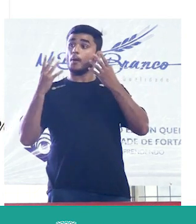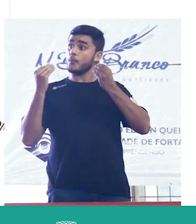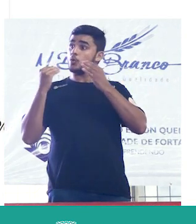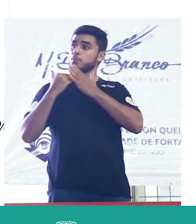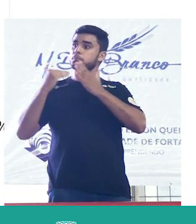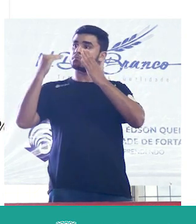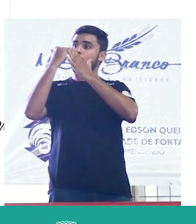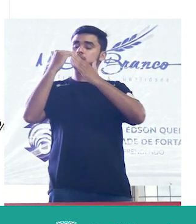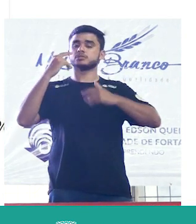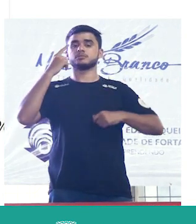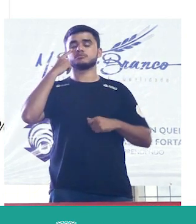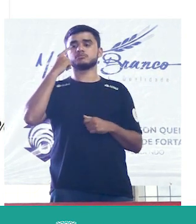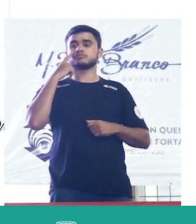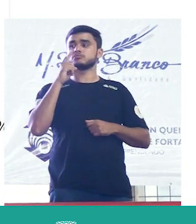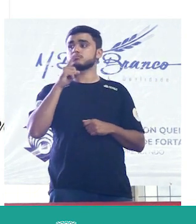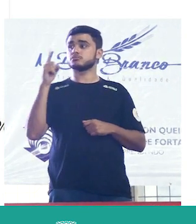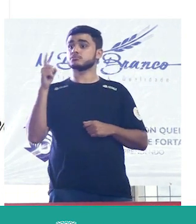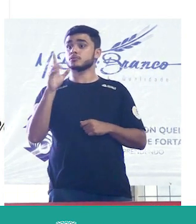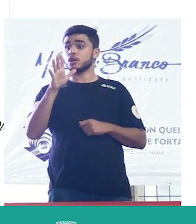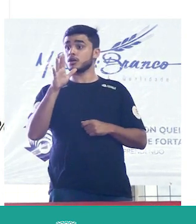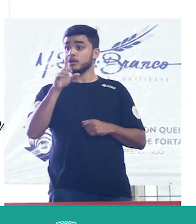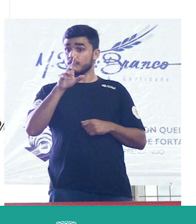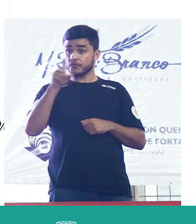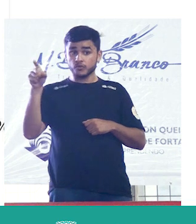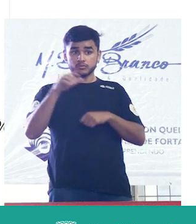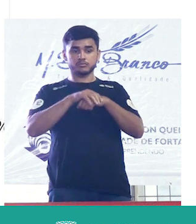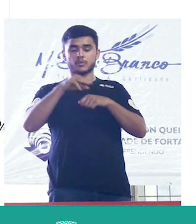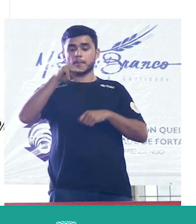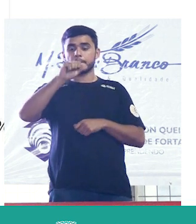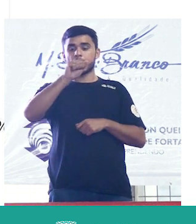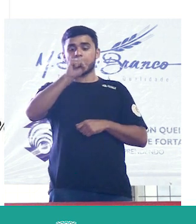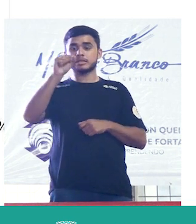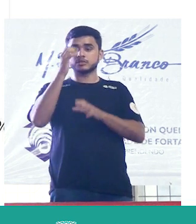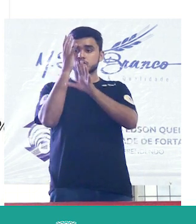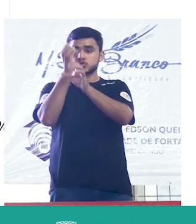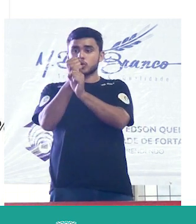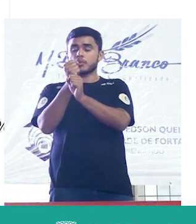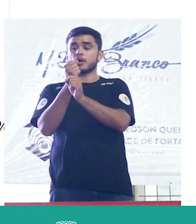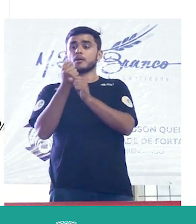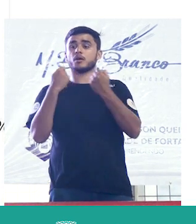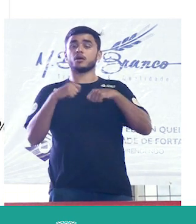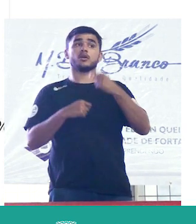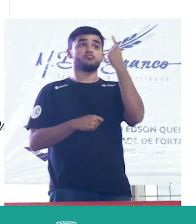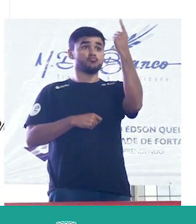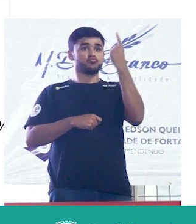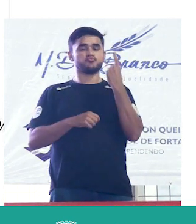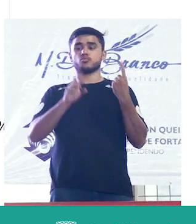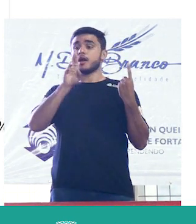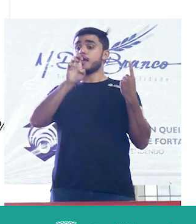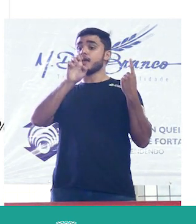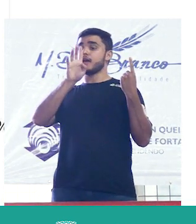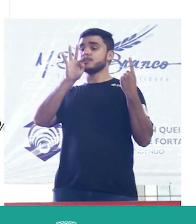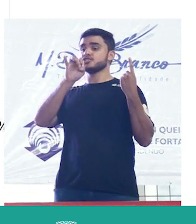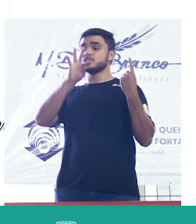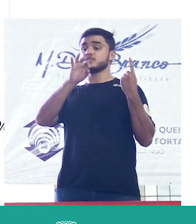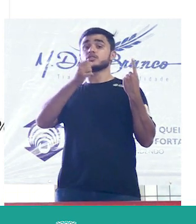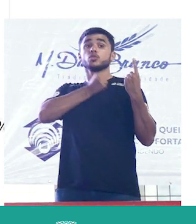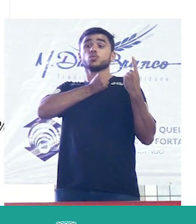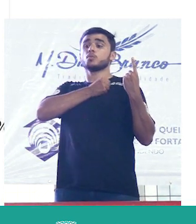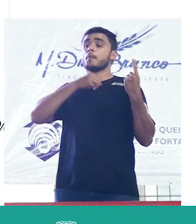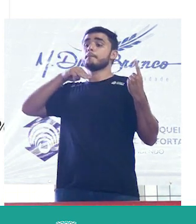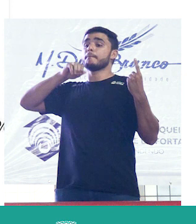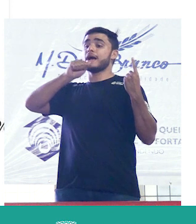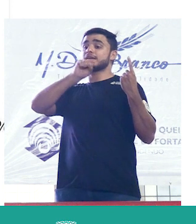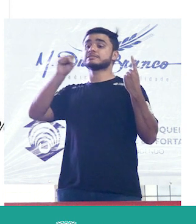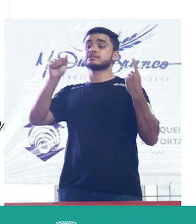Para você descobrir a massa de um produto, você precisa apenas da massa de um reagente. Se a questão quiser